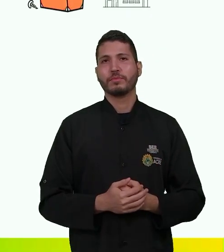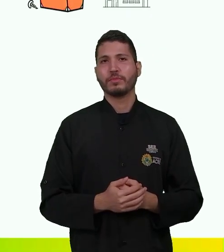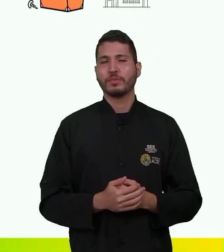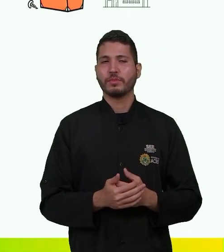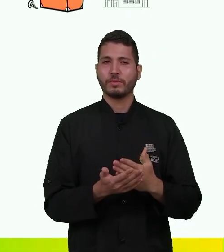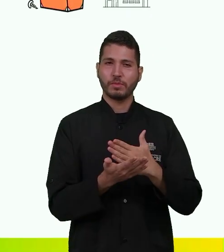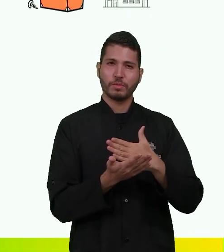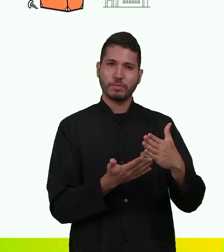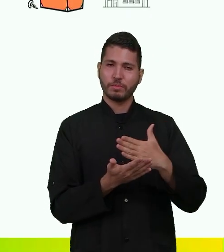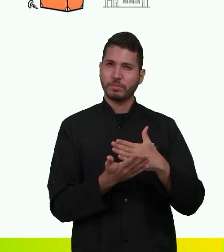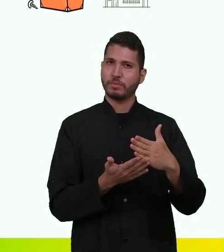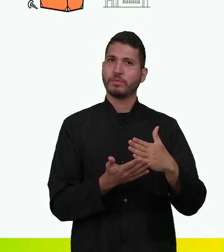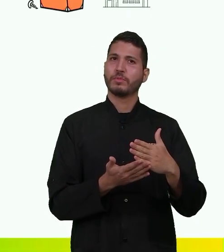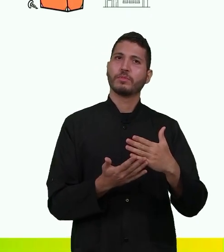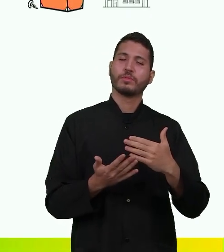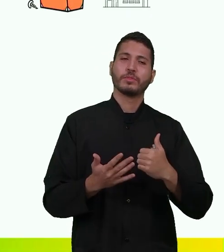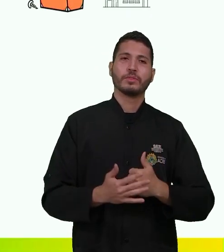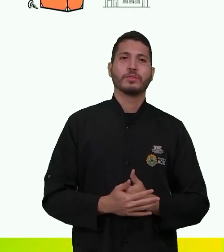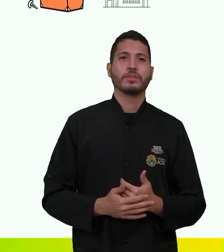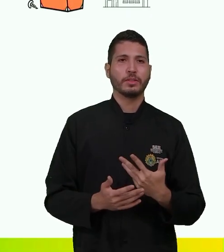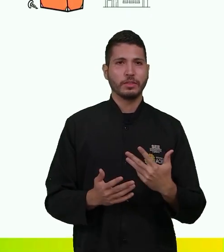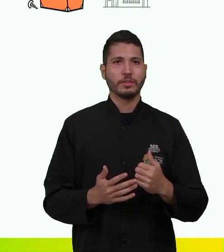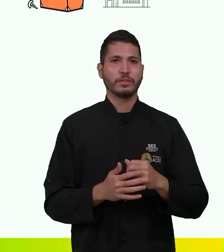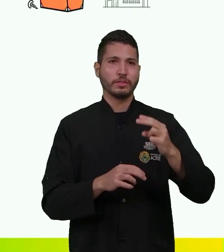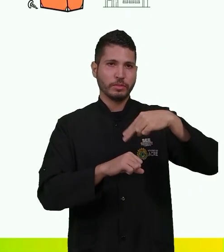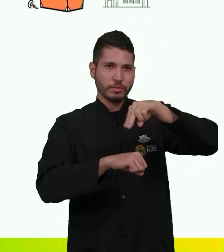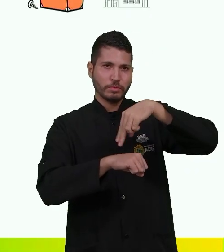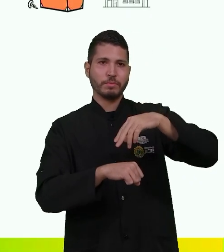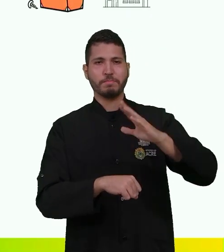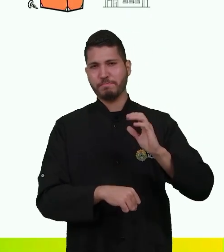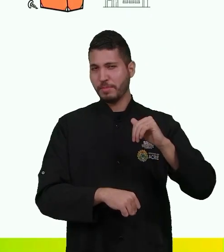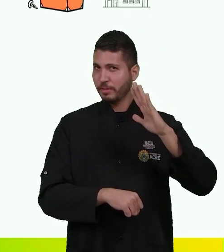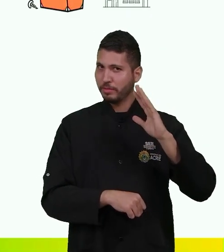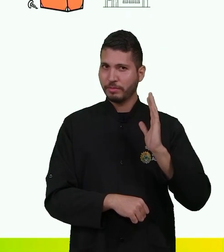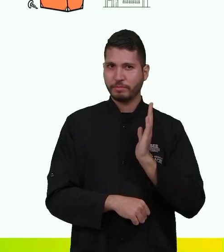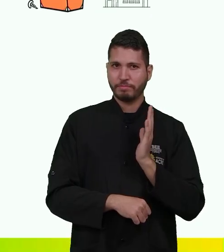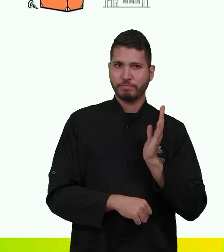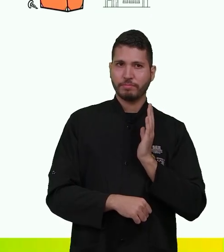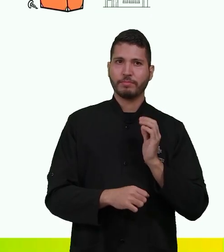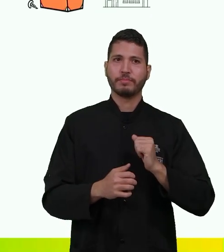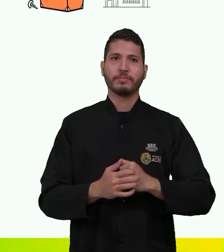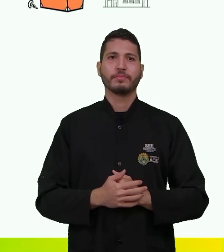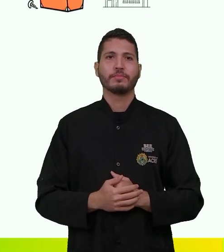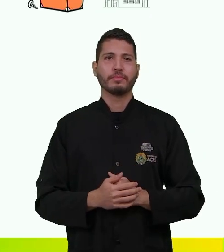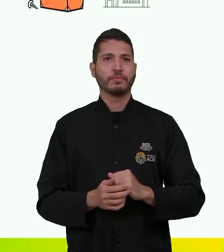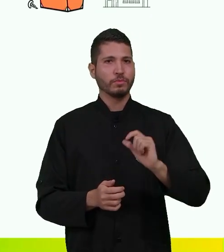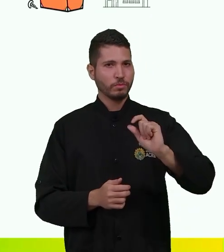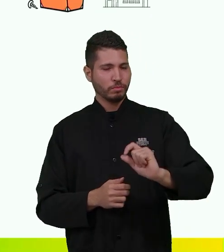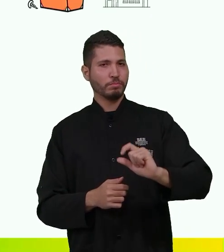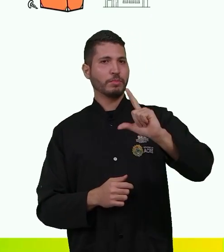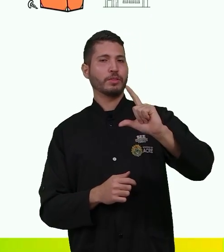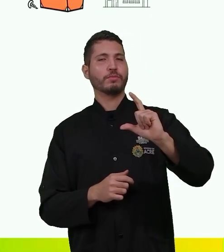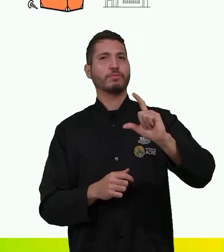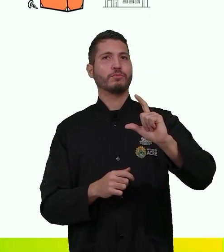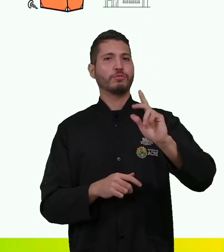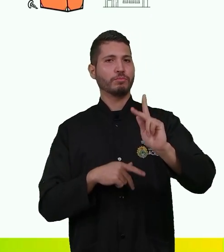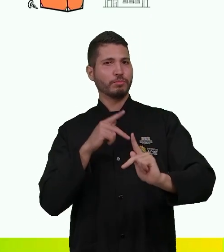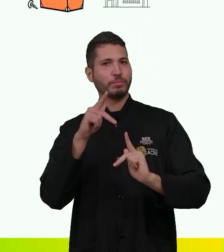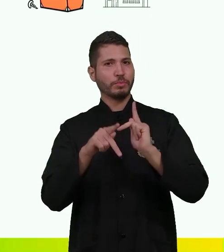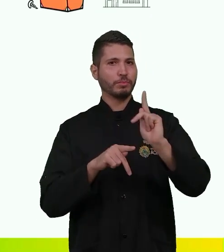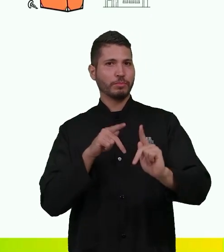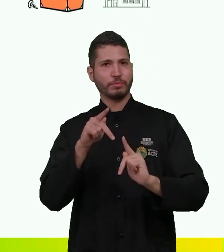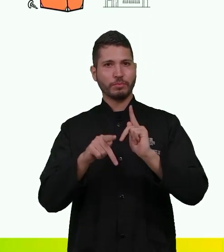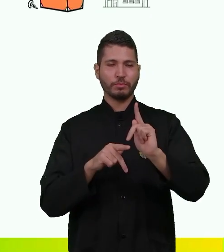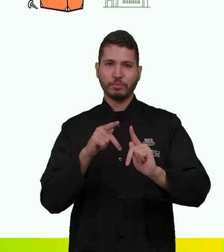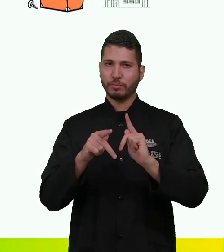a nação mais rica e influente. Segundo, tinha um elevado crescimento populacional. Se tinha